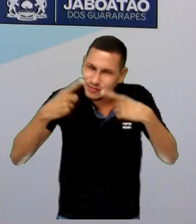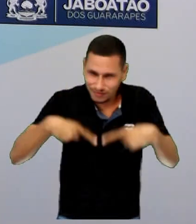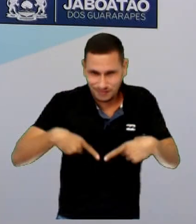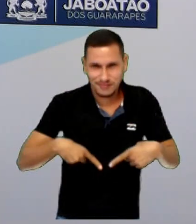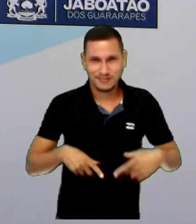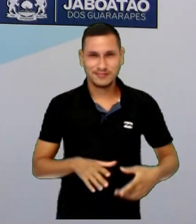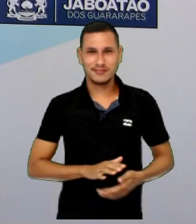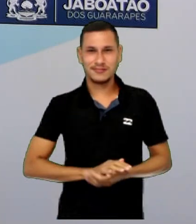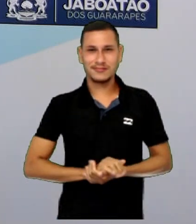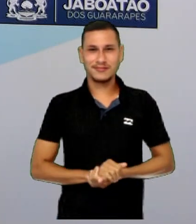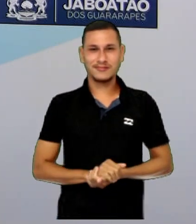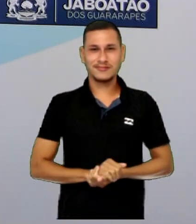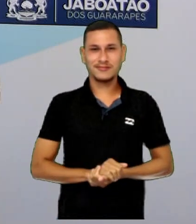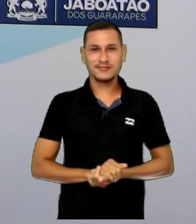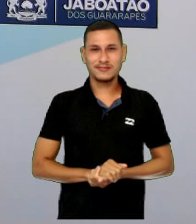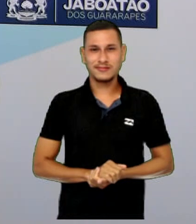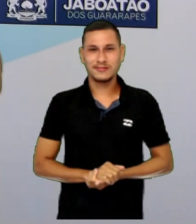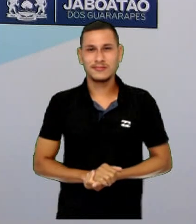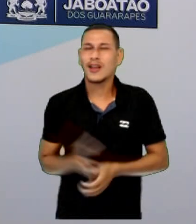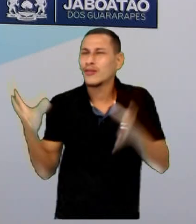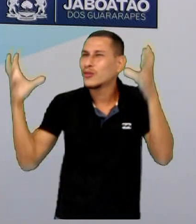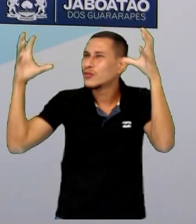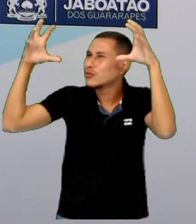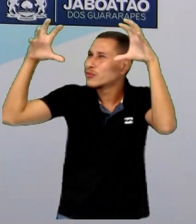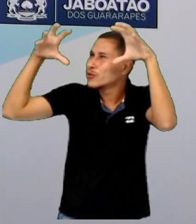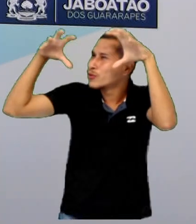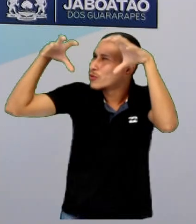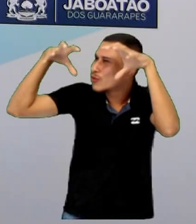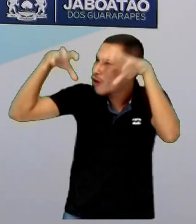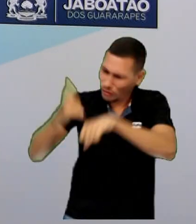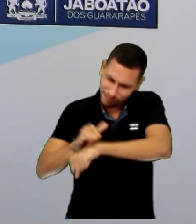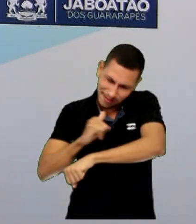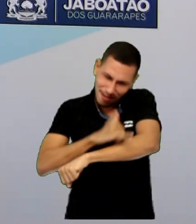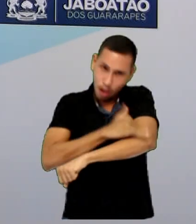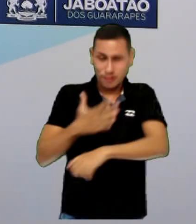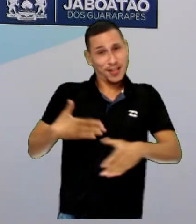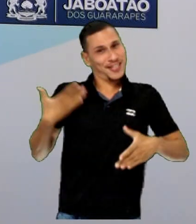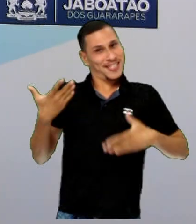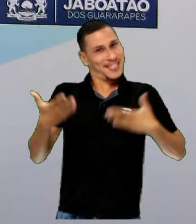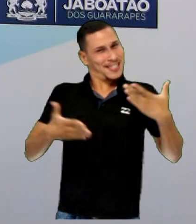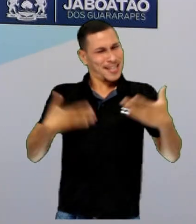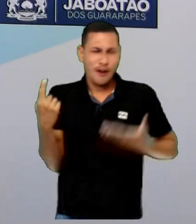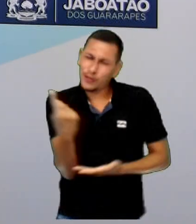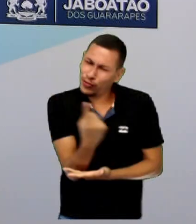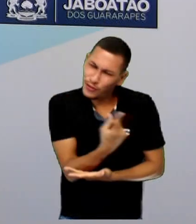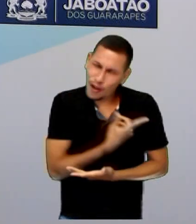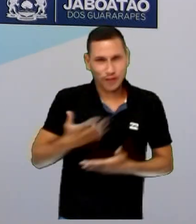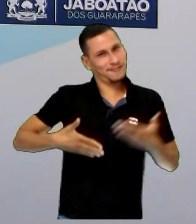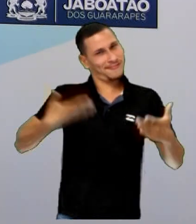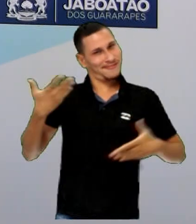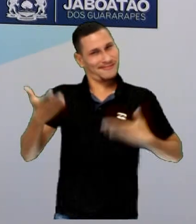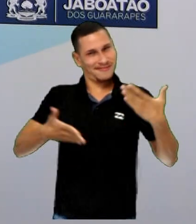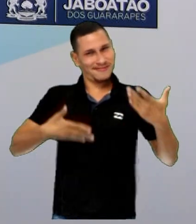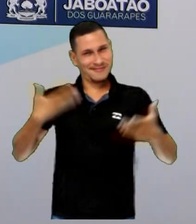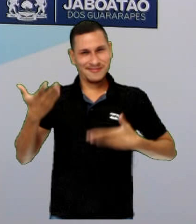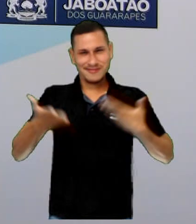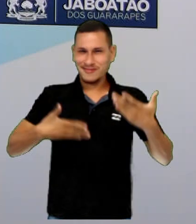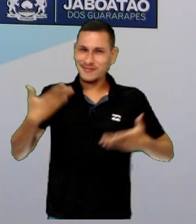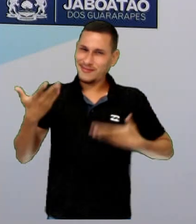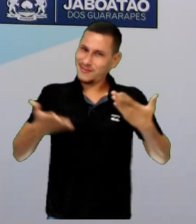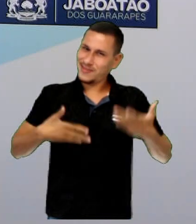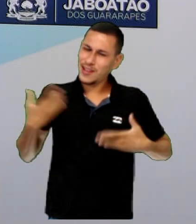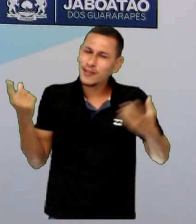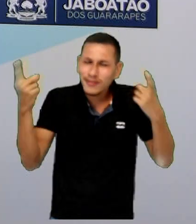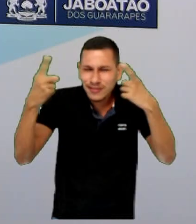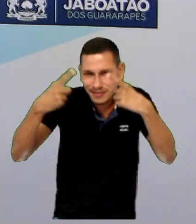desafio. Quando a chuva cai, o sapo fica contente, que até alegra a gente